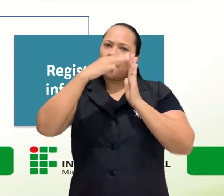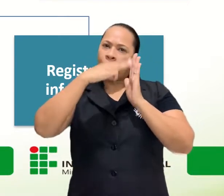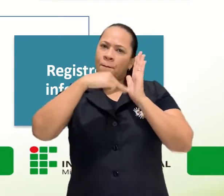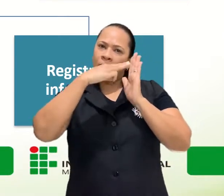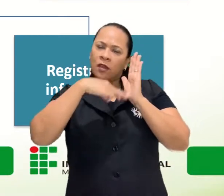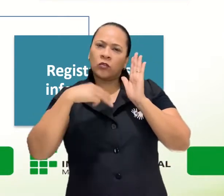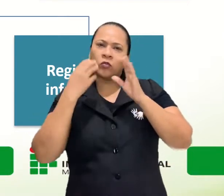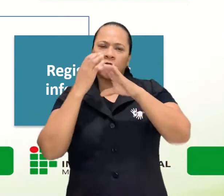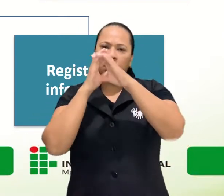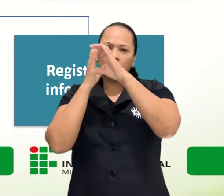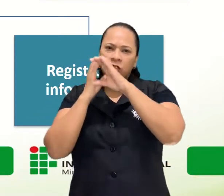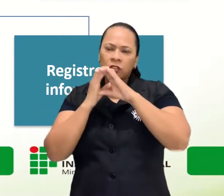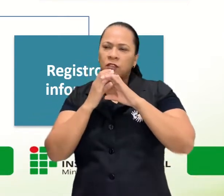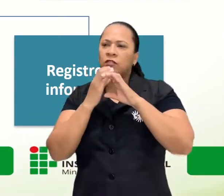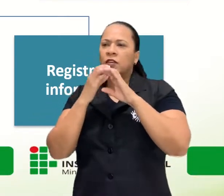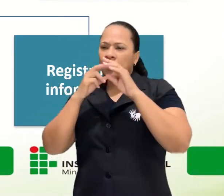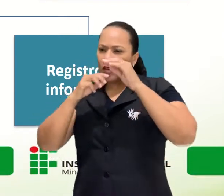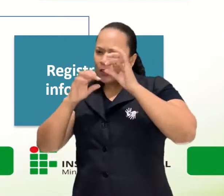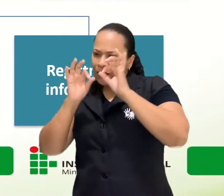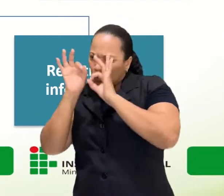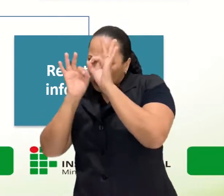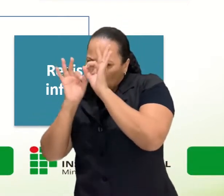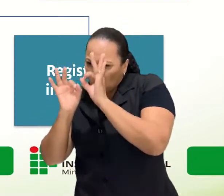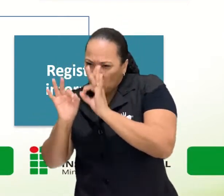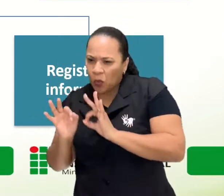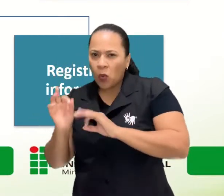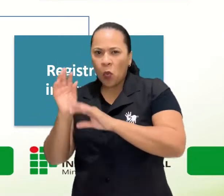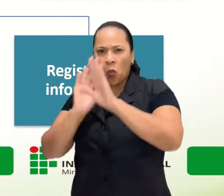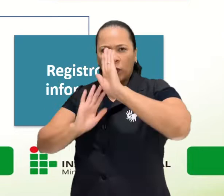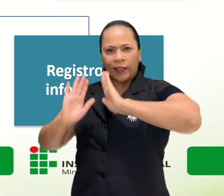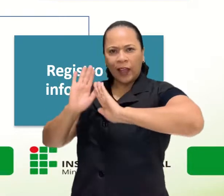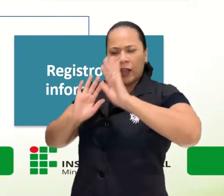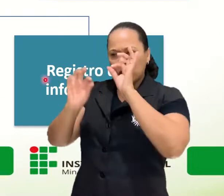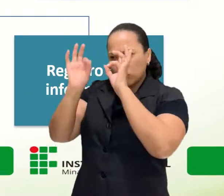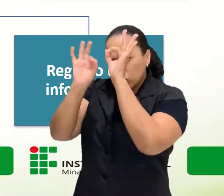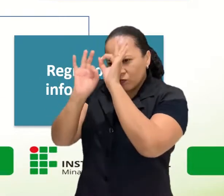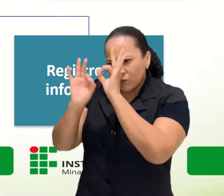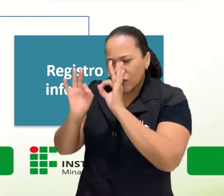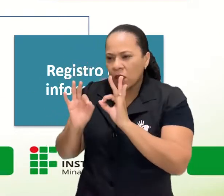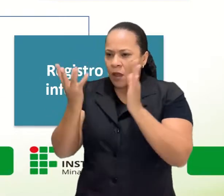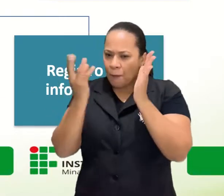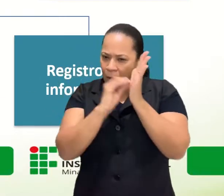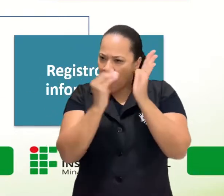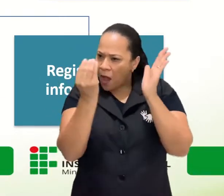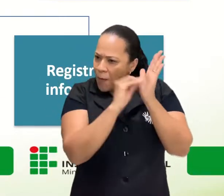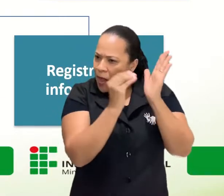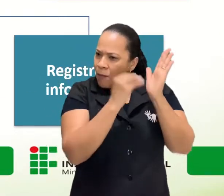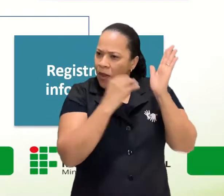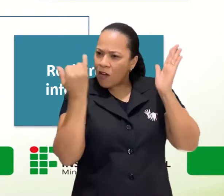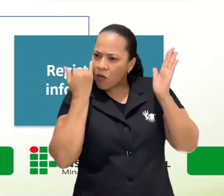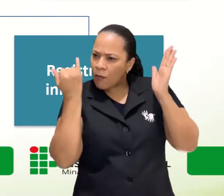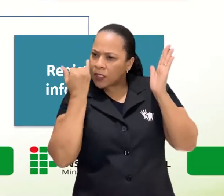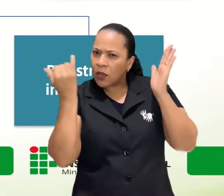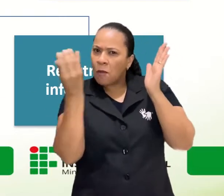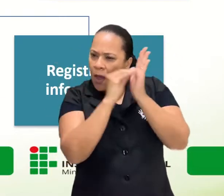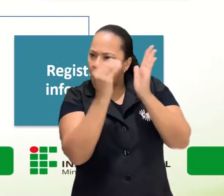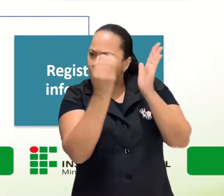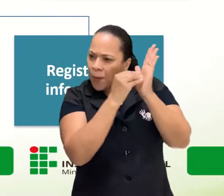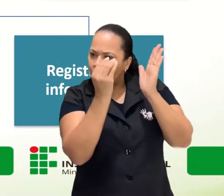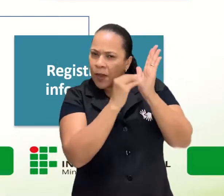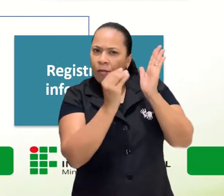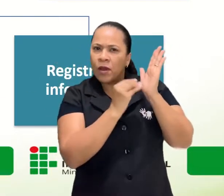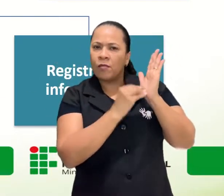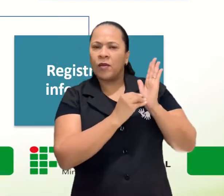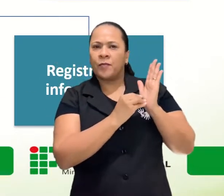estudos meticulosos, realizando experiências cuidadosas e fazendo o registro das informações.